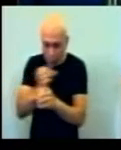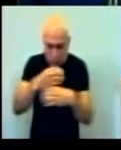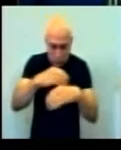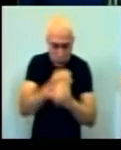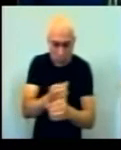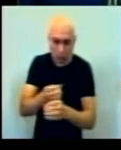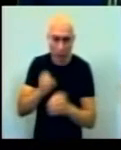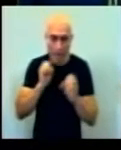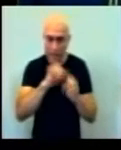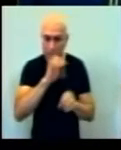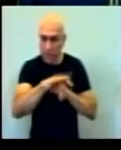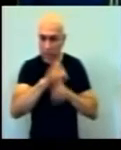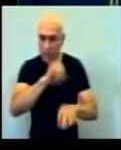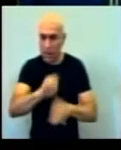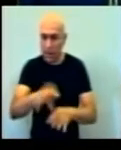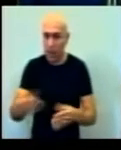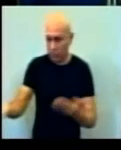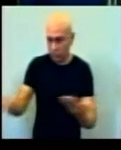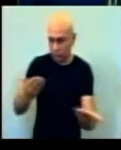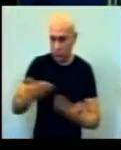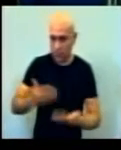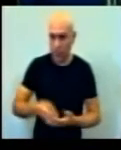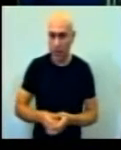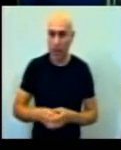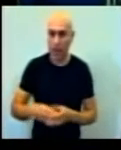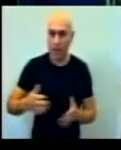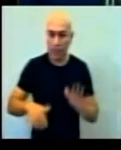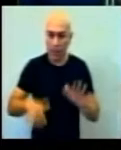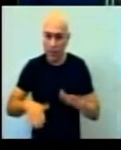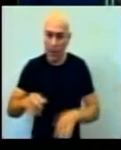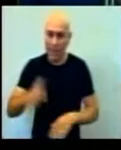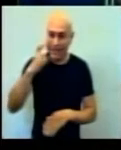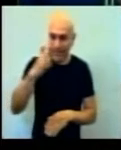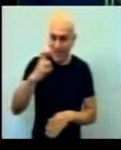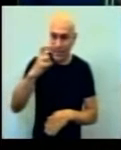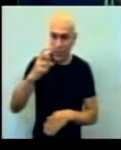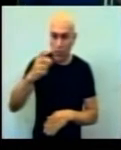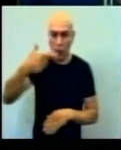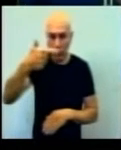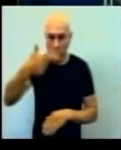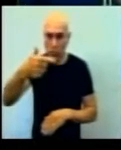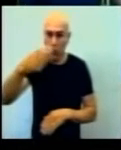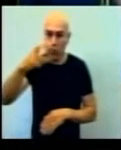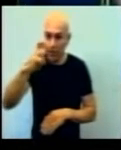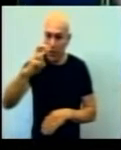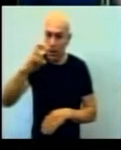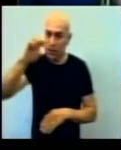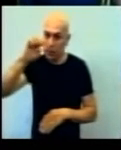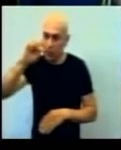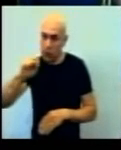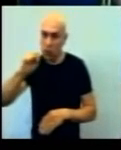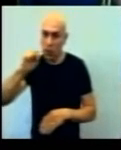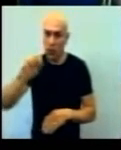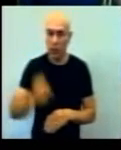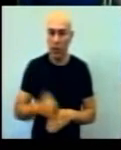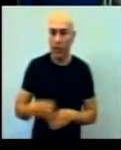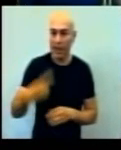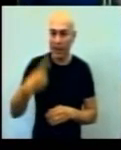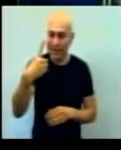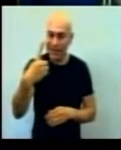gente. Então, nesse momento, nós temos 5.528 casos confirmados da doença